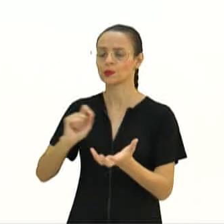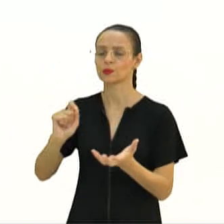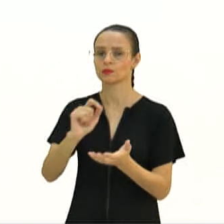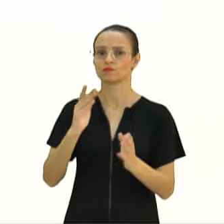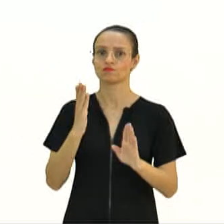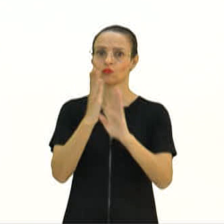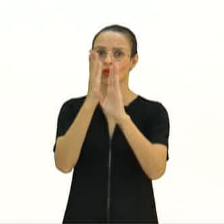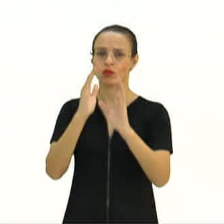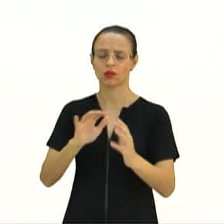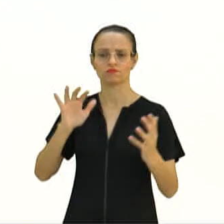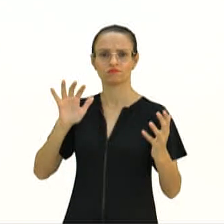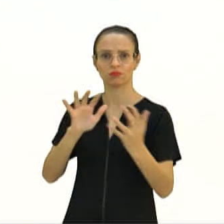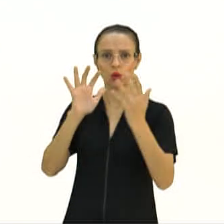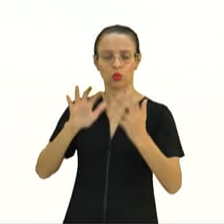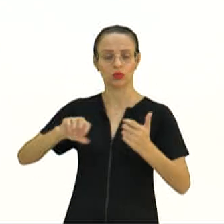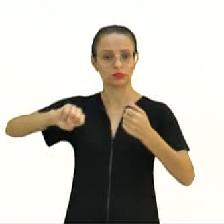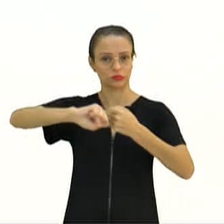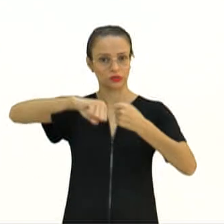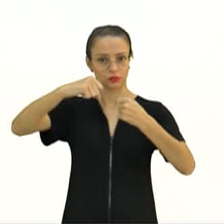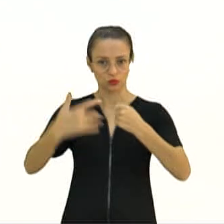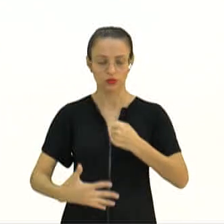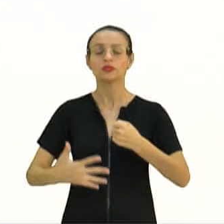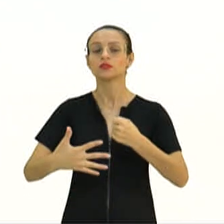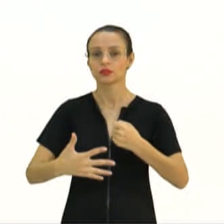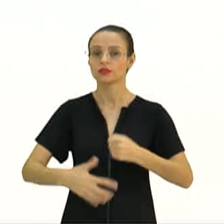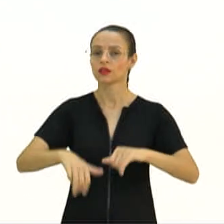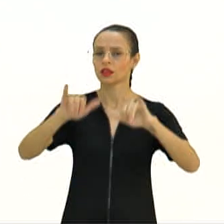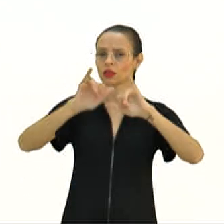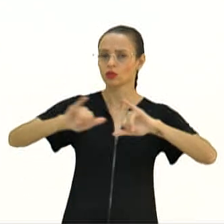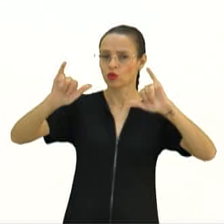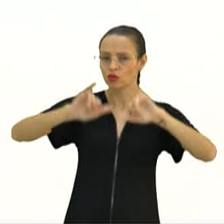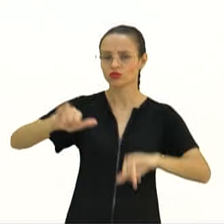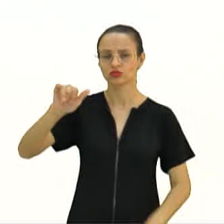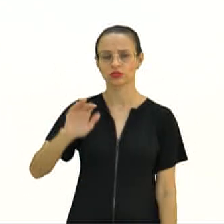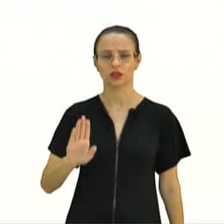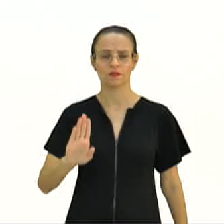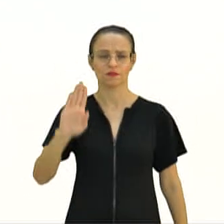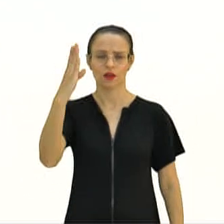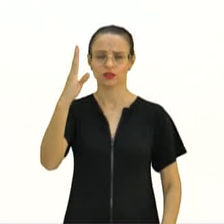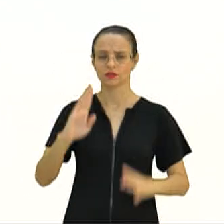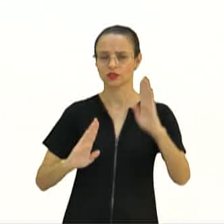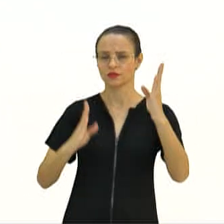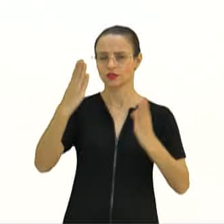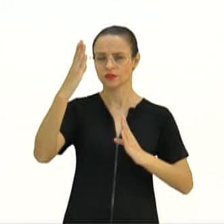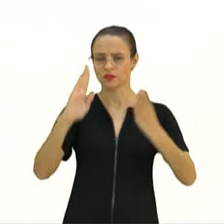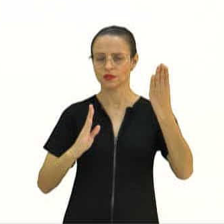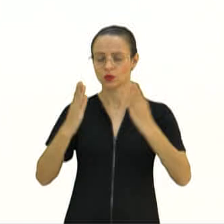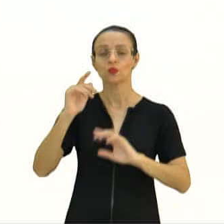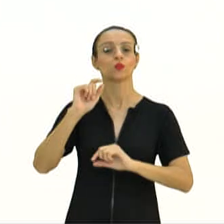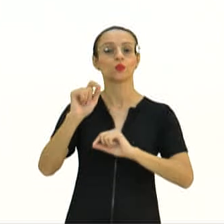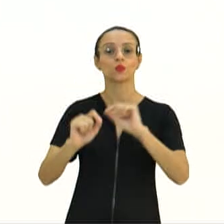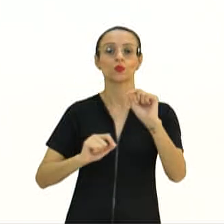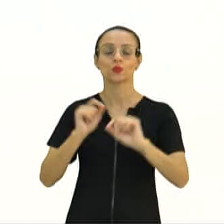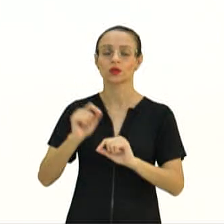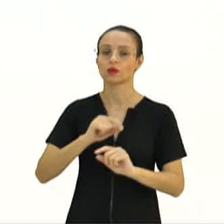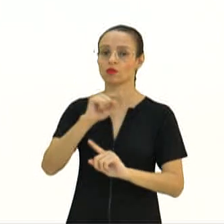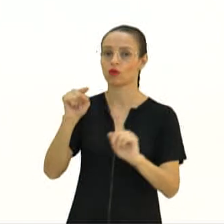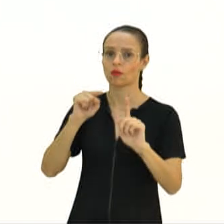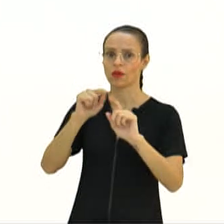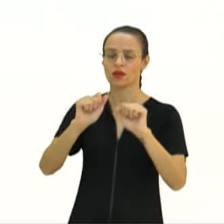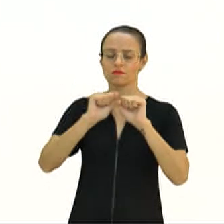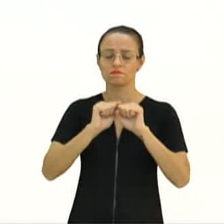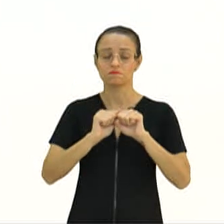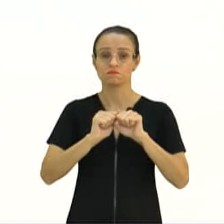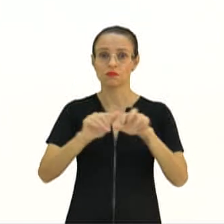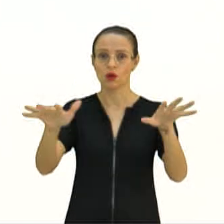impacto na democracia, as fake news, notícias inventadas geralmente com o objetivo de viralizar